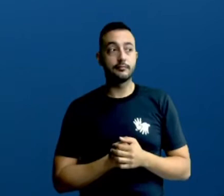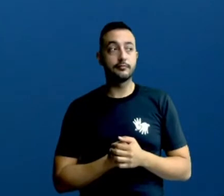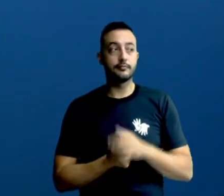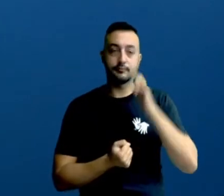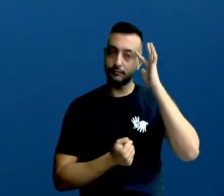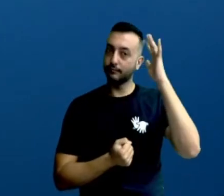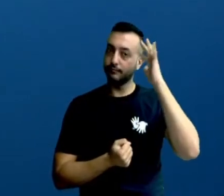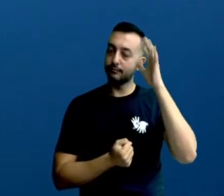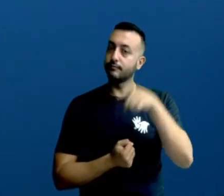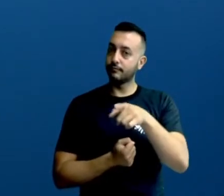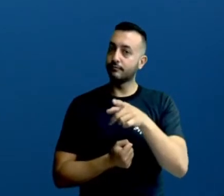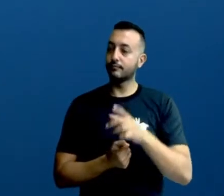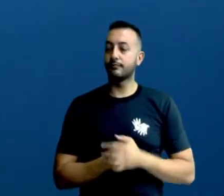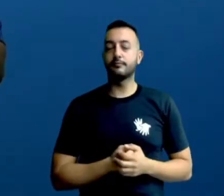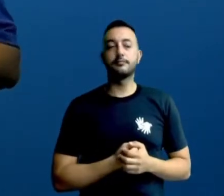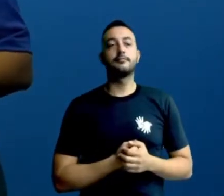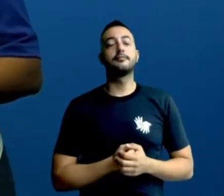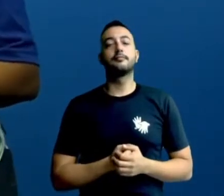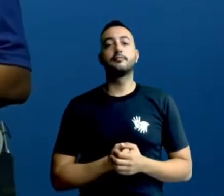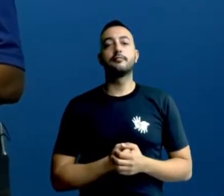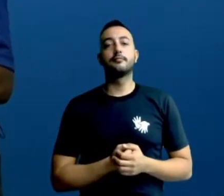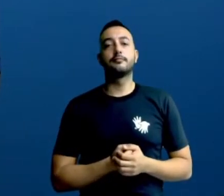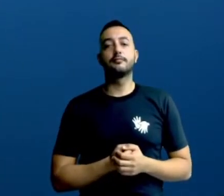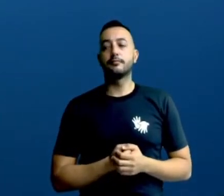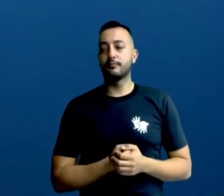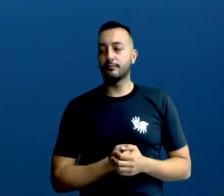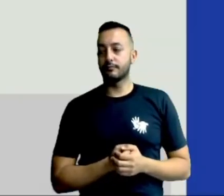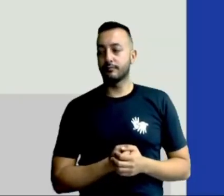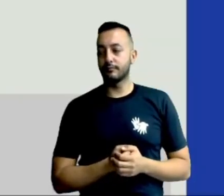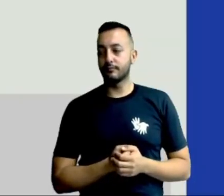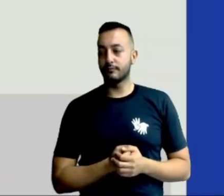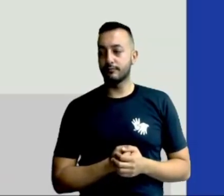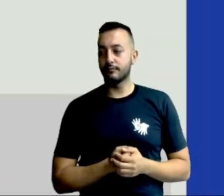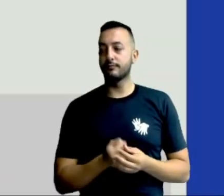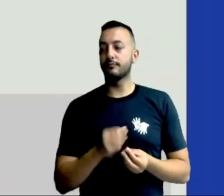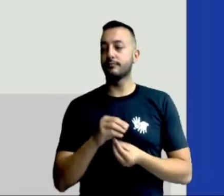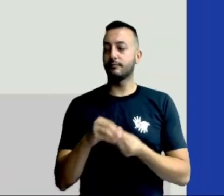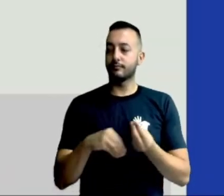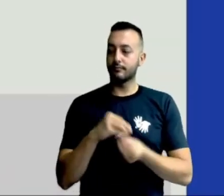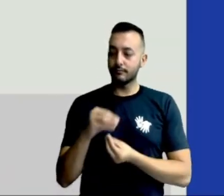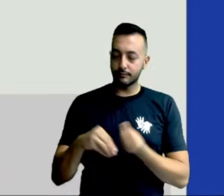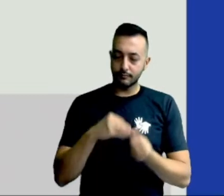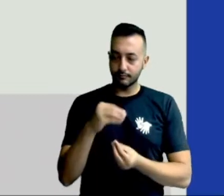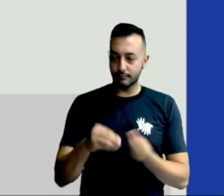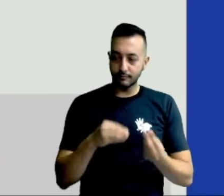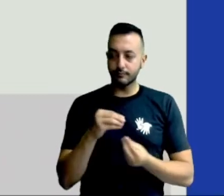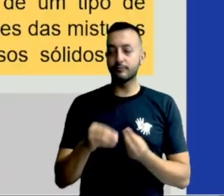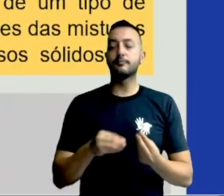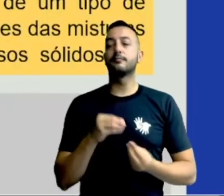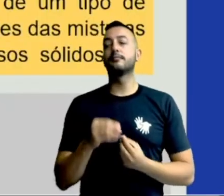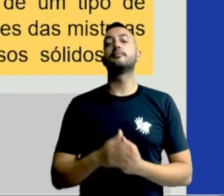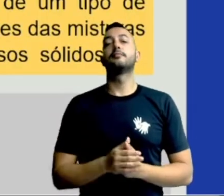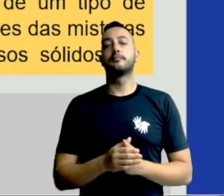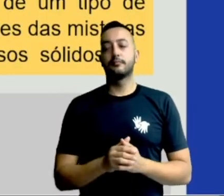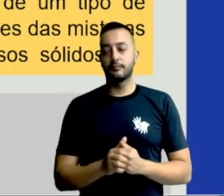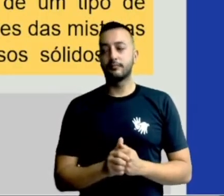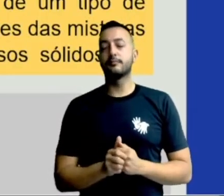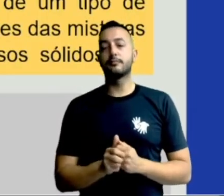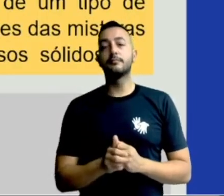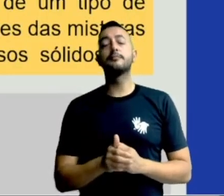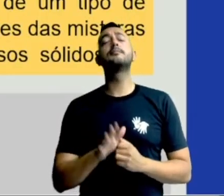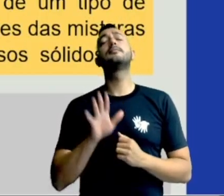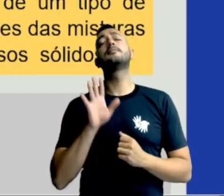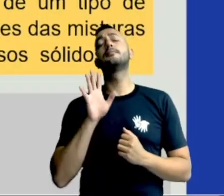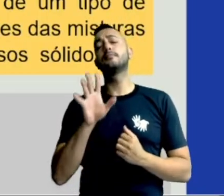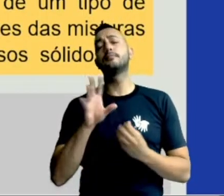Vão pensando, tá certo? Vamos lá. Ó, misturas, né? Nós vamos falar sobre misturas.